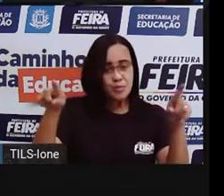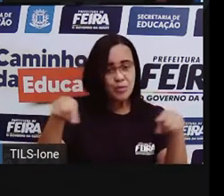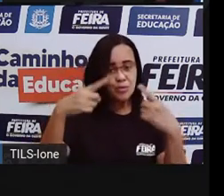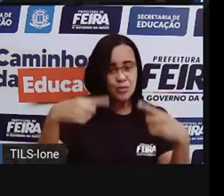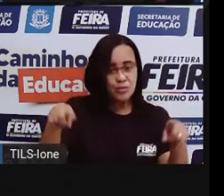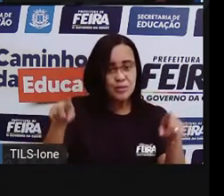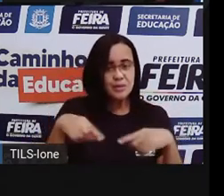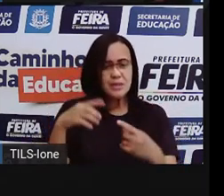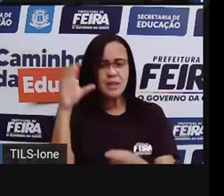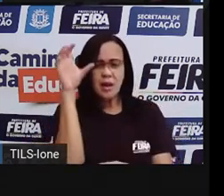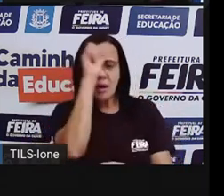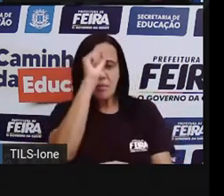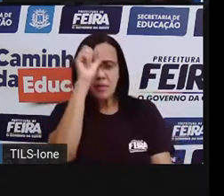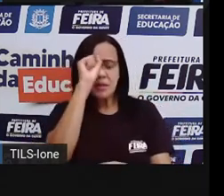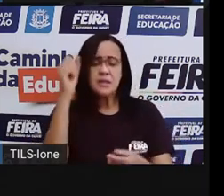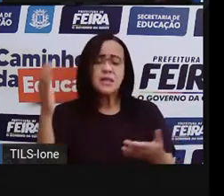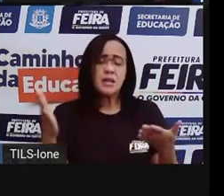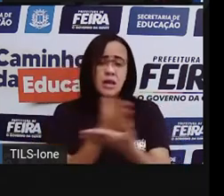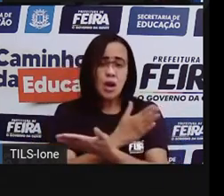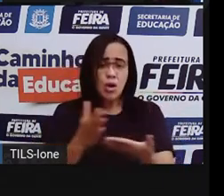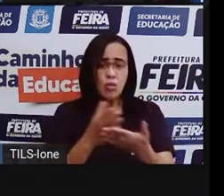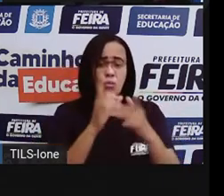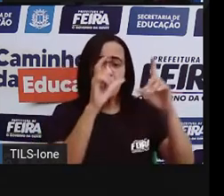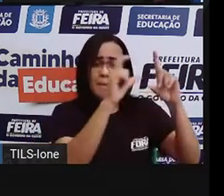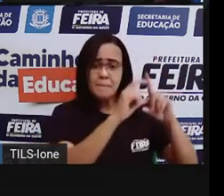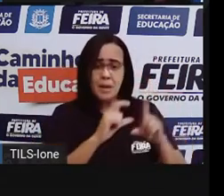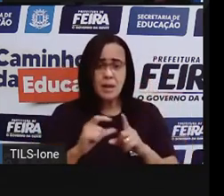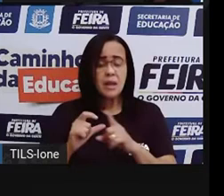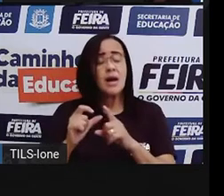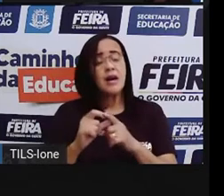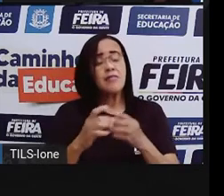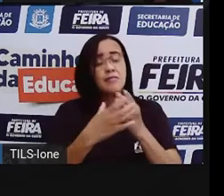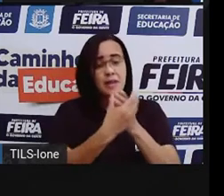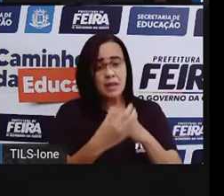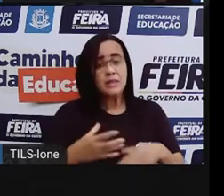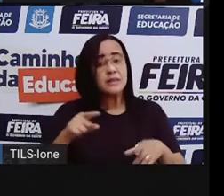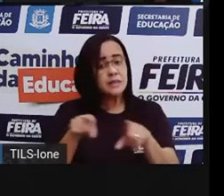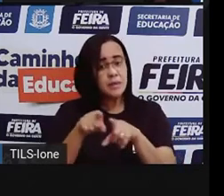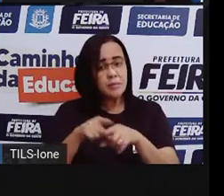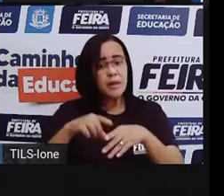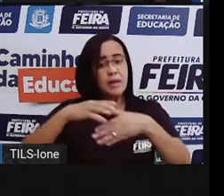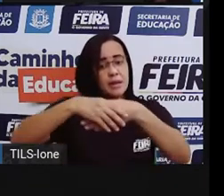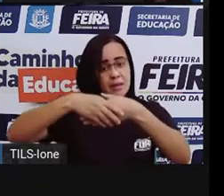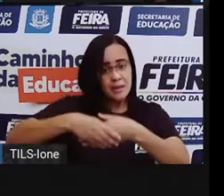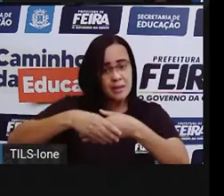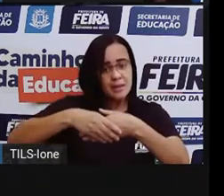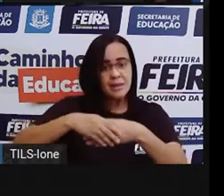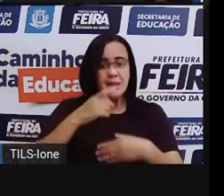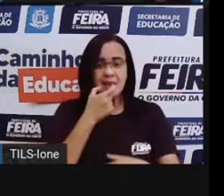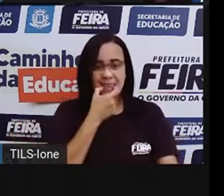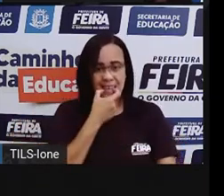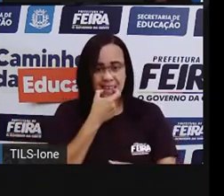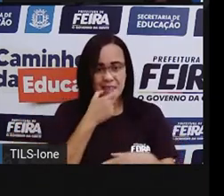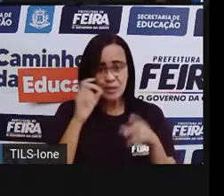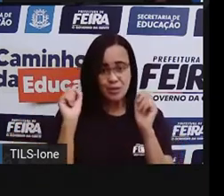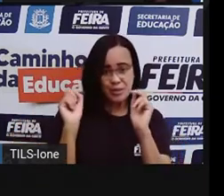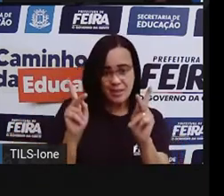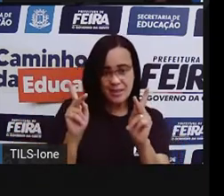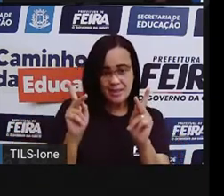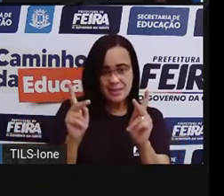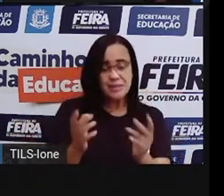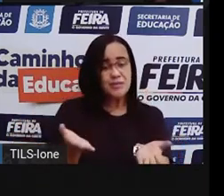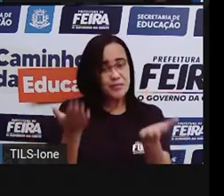sobre algumas expressões de cumprimento em inglês. Let's go? Então, vou